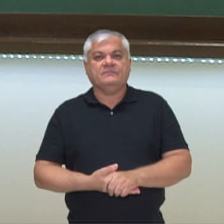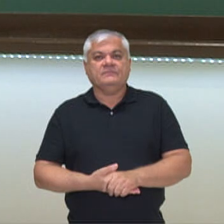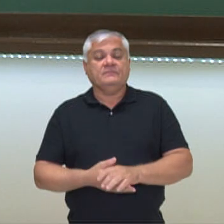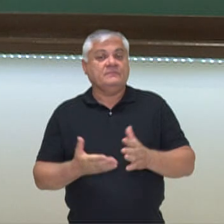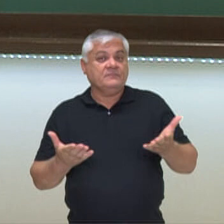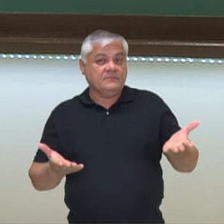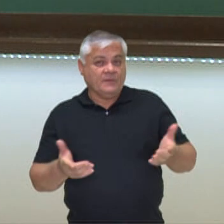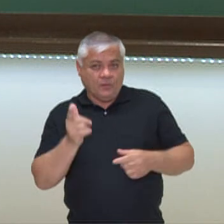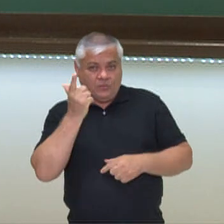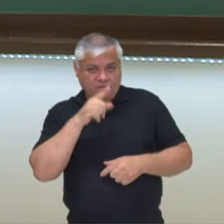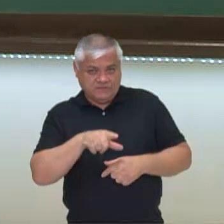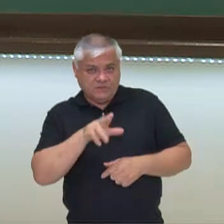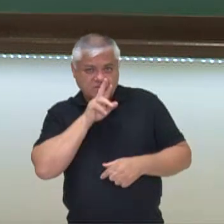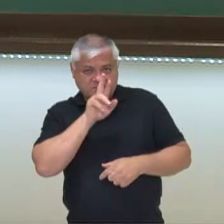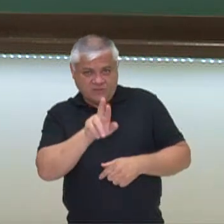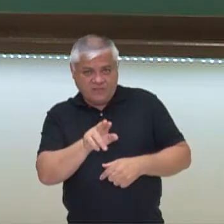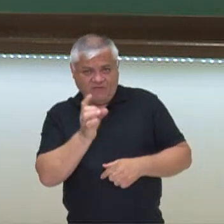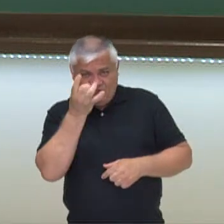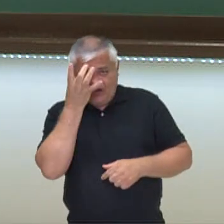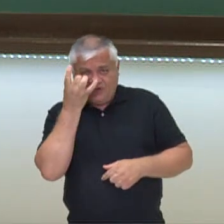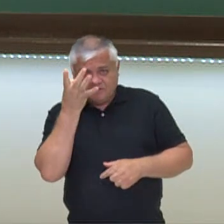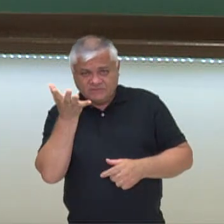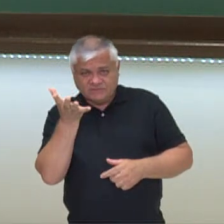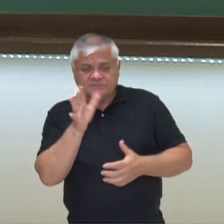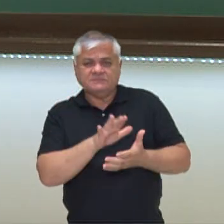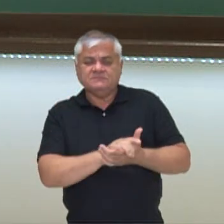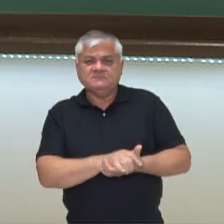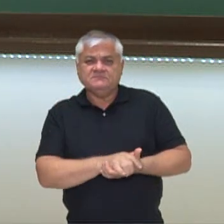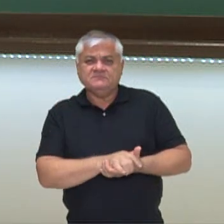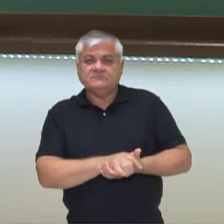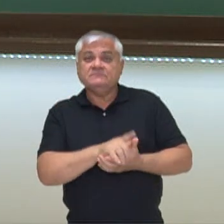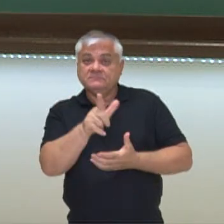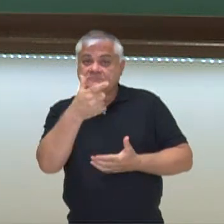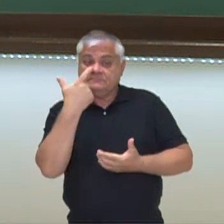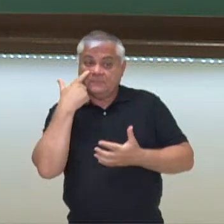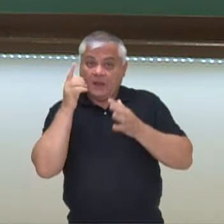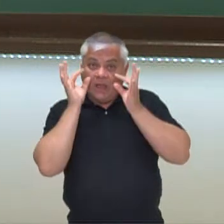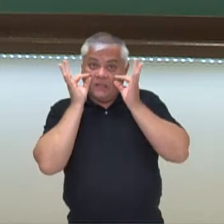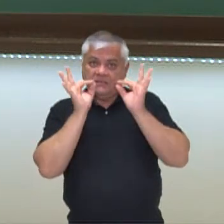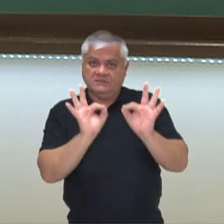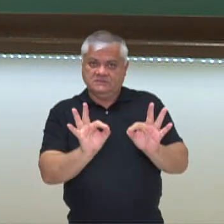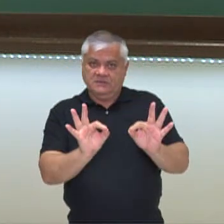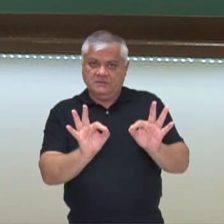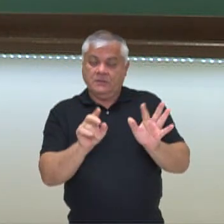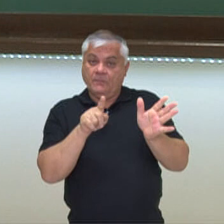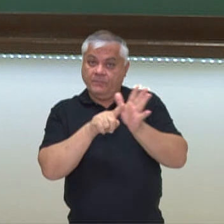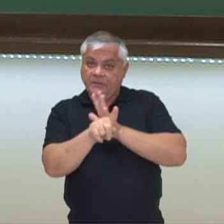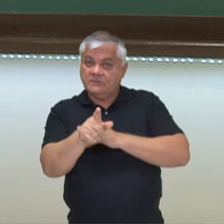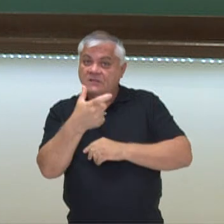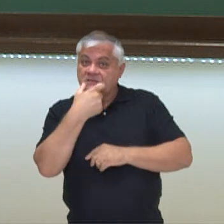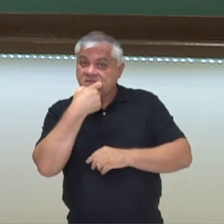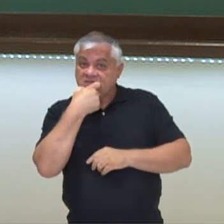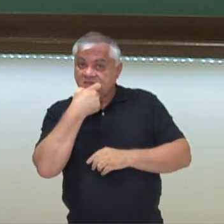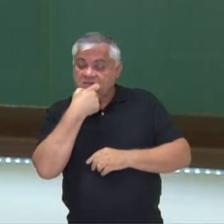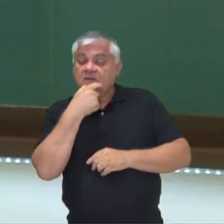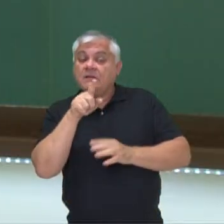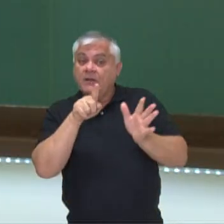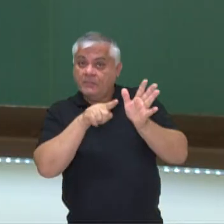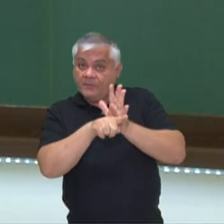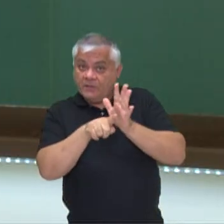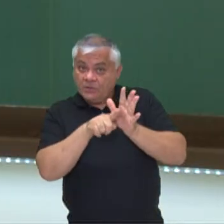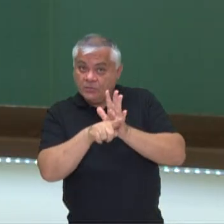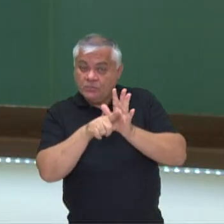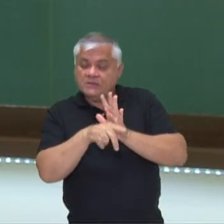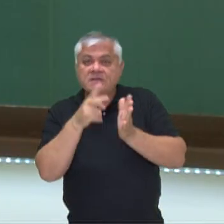E aí, você conseguiu responder com facilidade? Sempre presta atenção nessa pergunta em inglês. Ela vai vir assim,